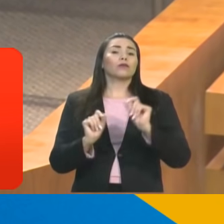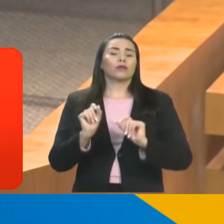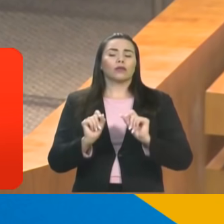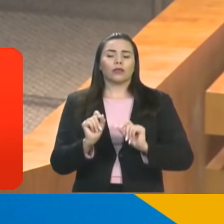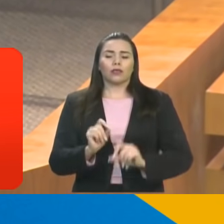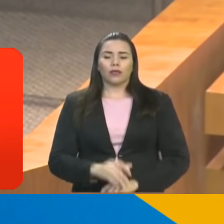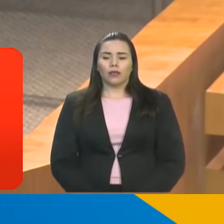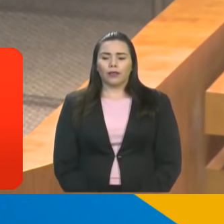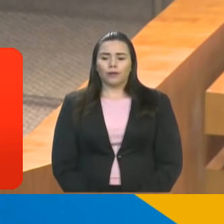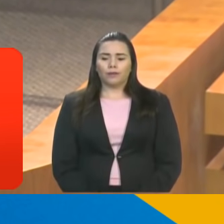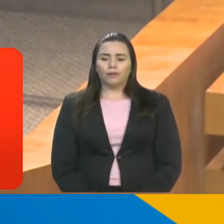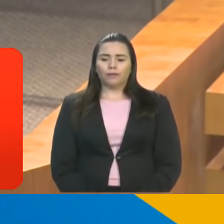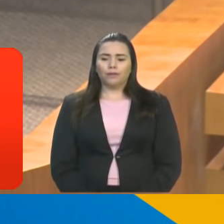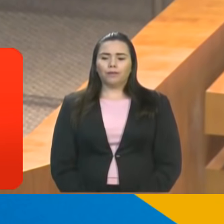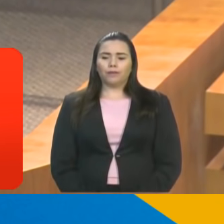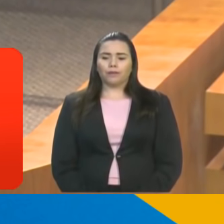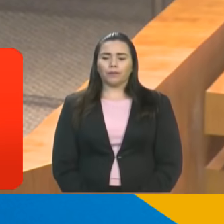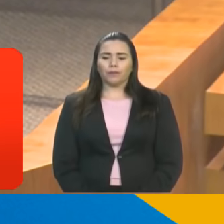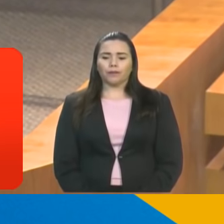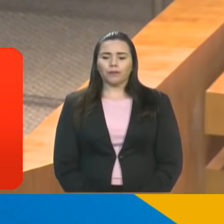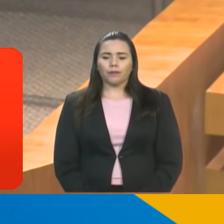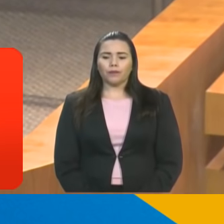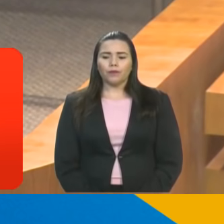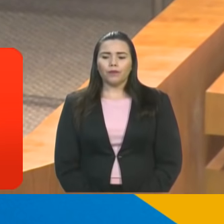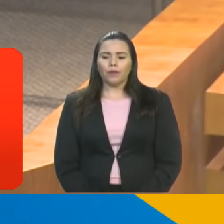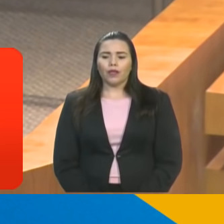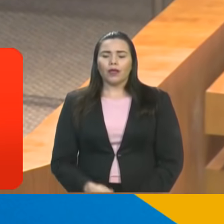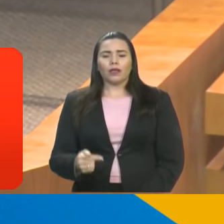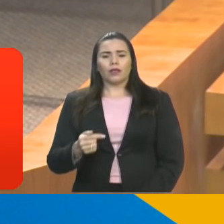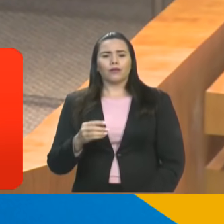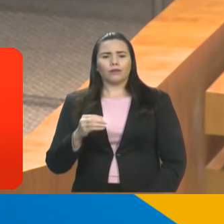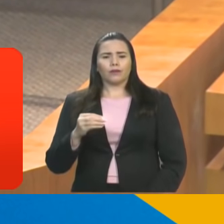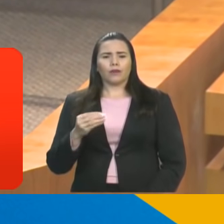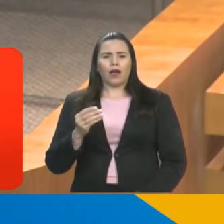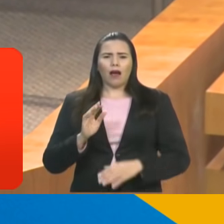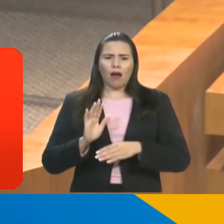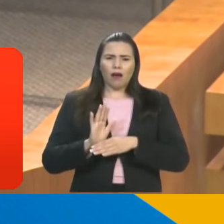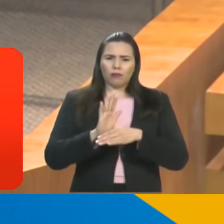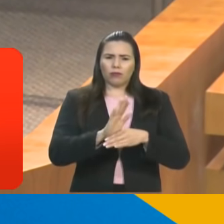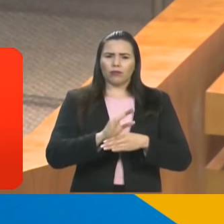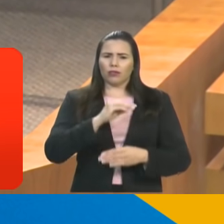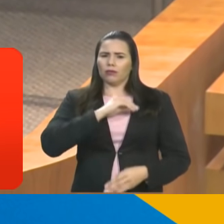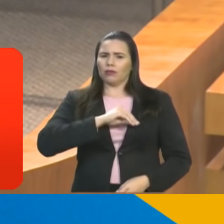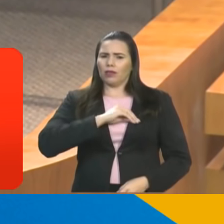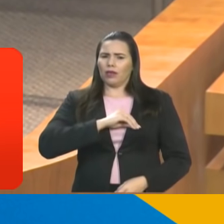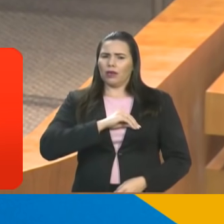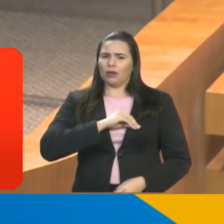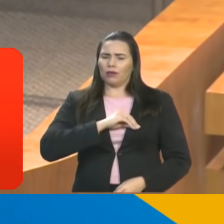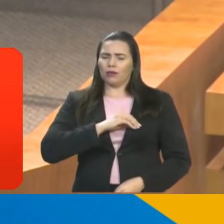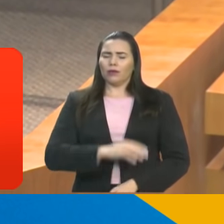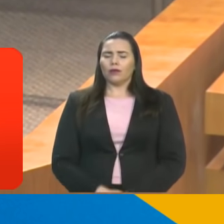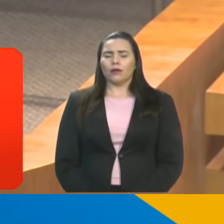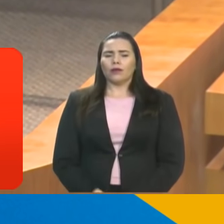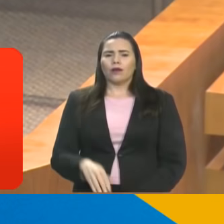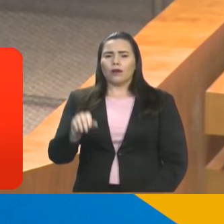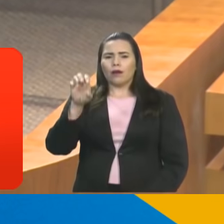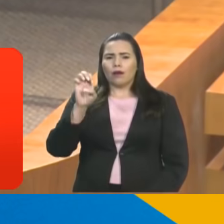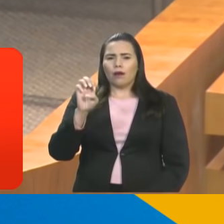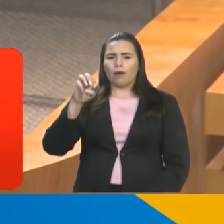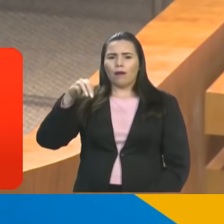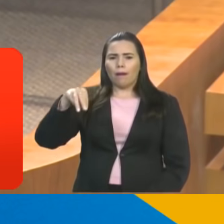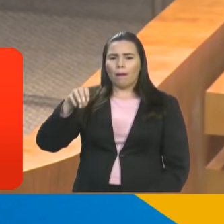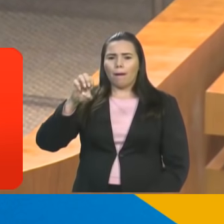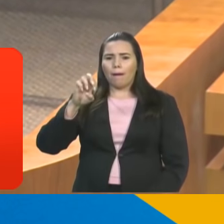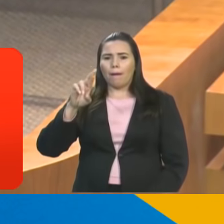volte com o auxílio emergencial. Auxílio emergencial este que foi extinto no